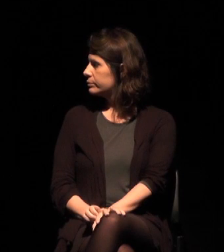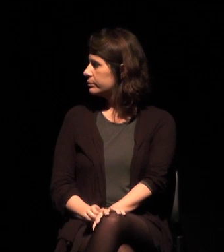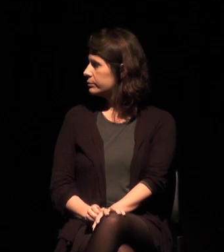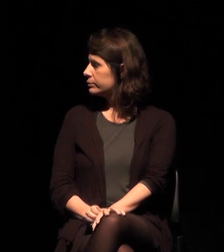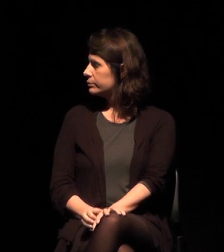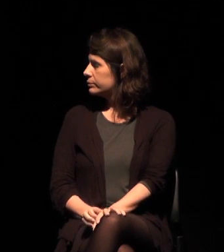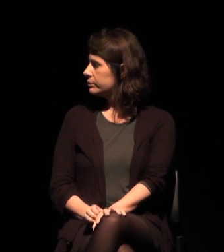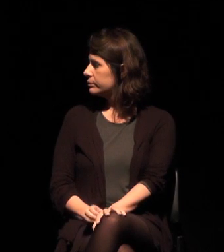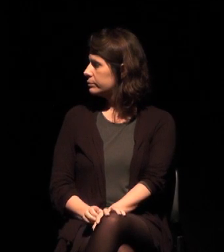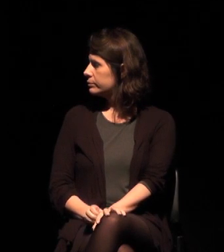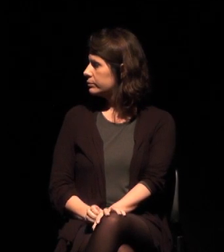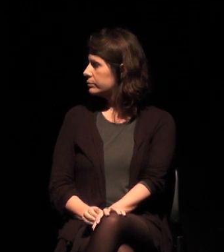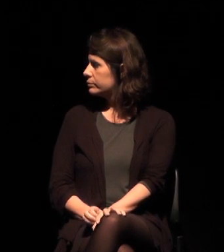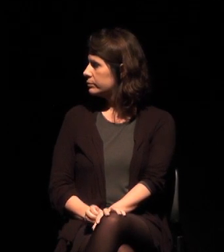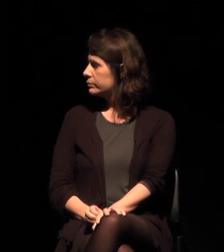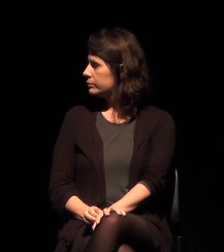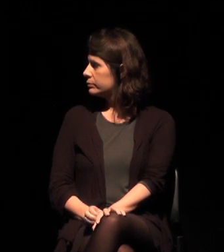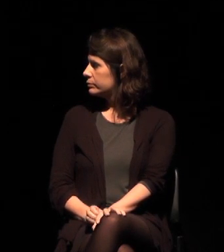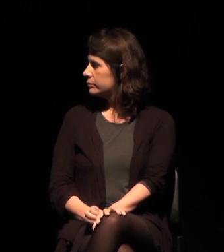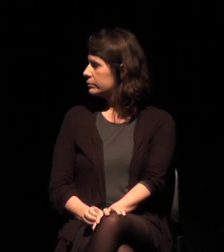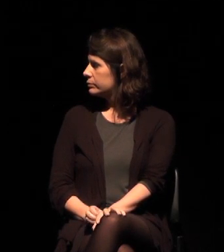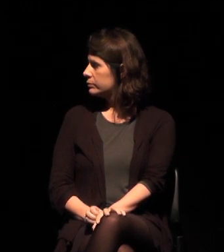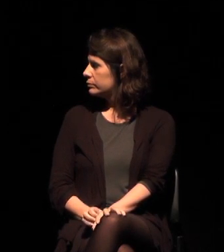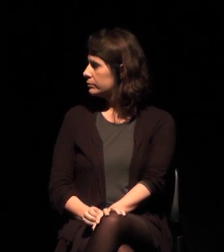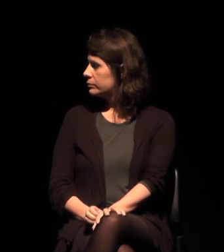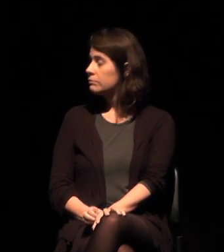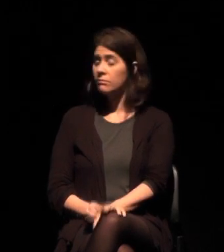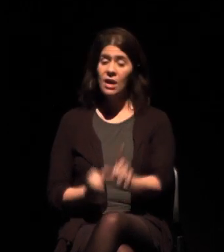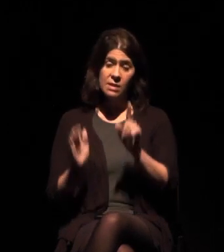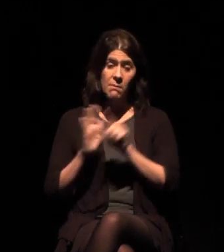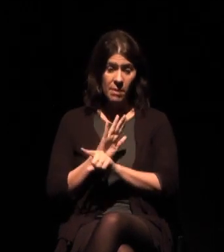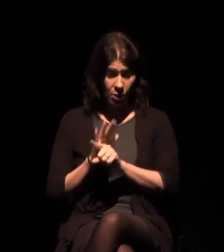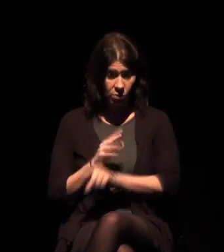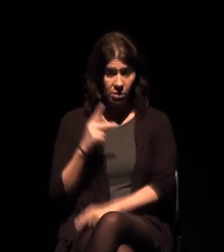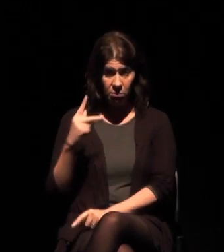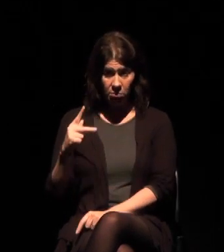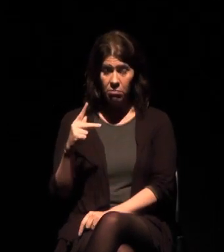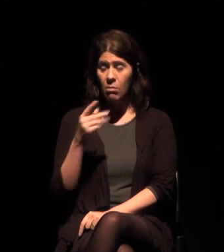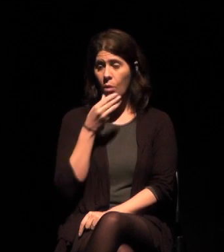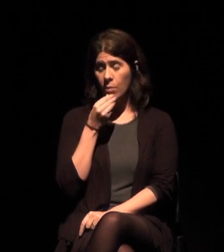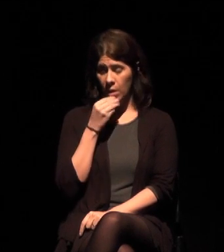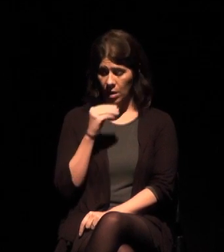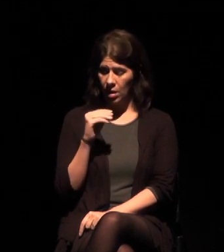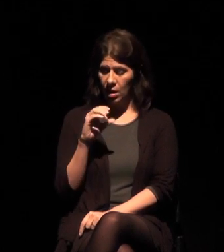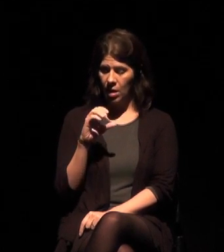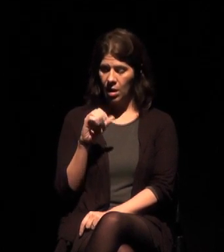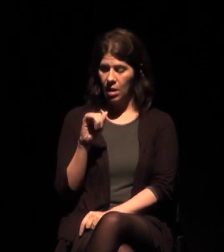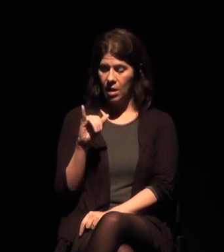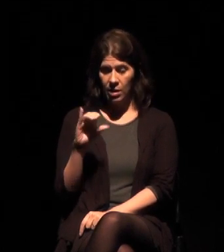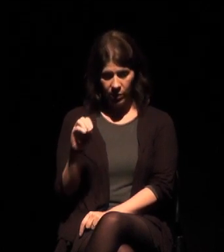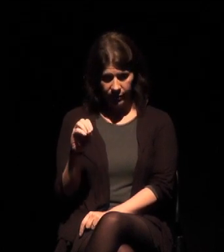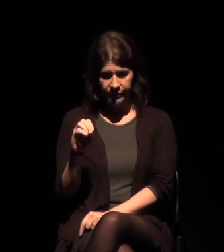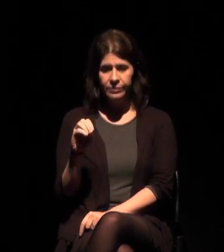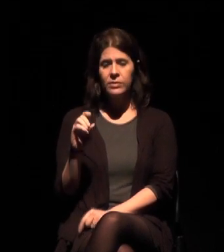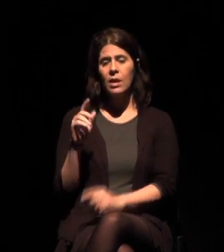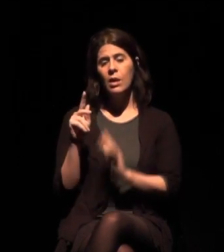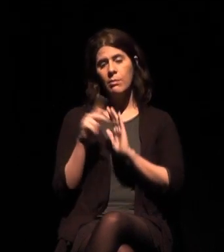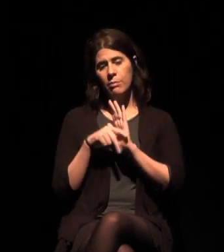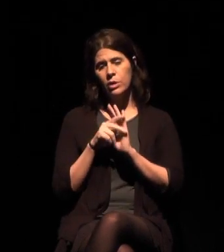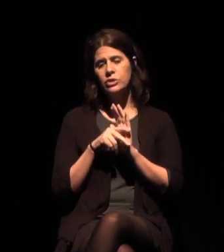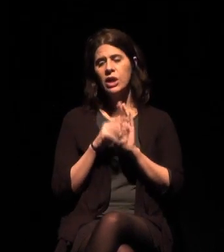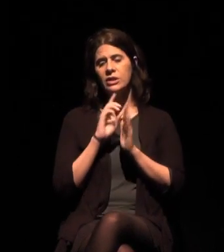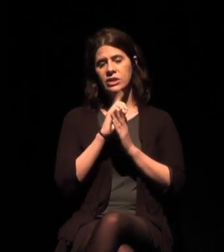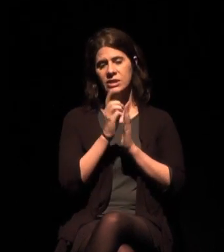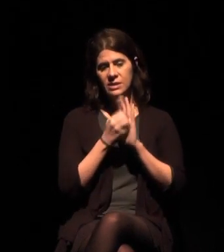sim em breve também é uma pergunta do caio tem um projeto de design produto aplicado na área da